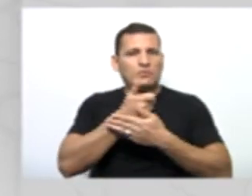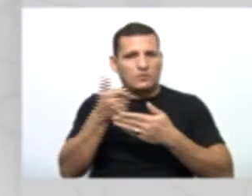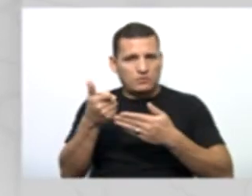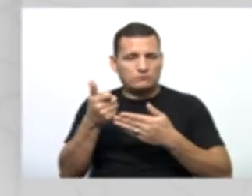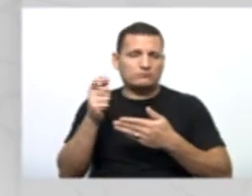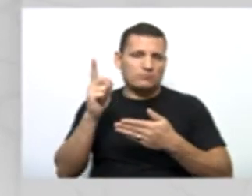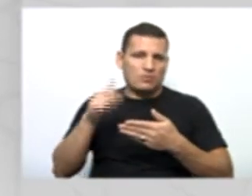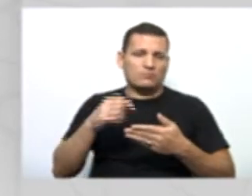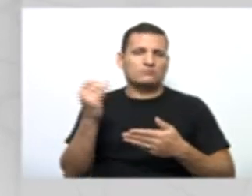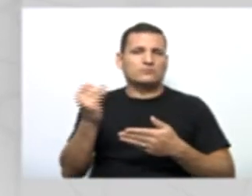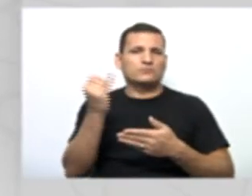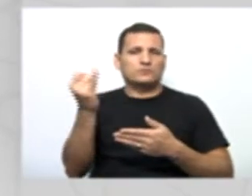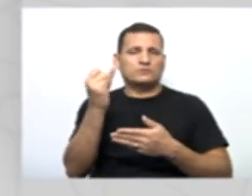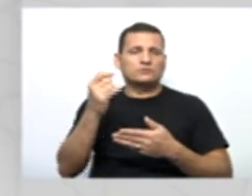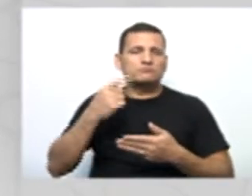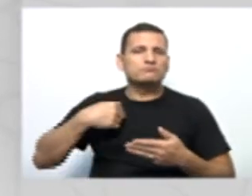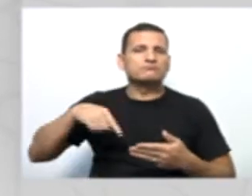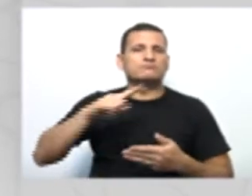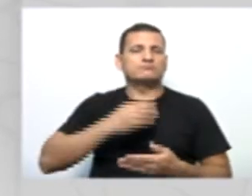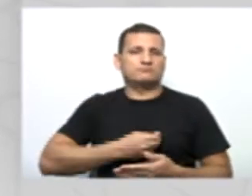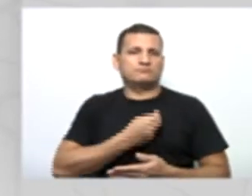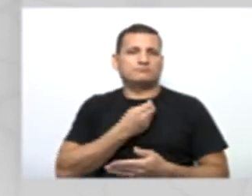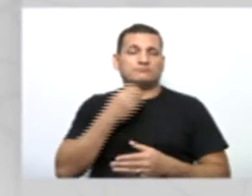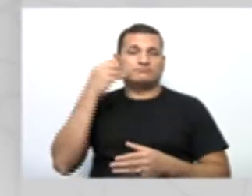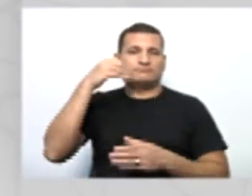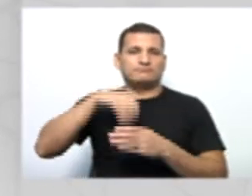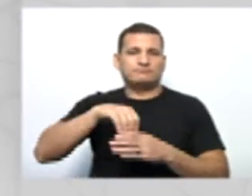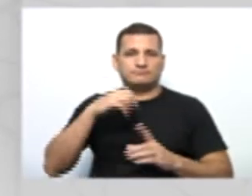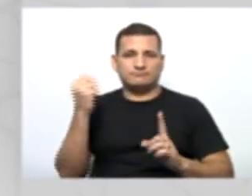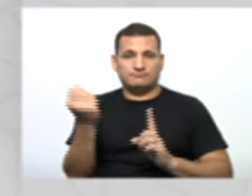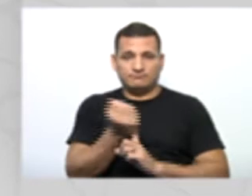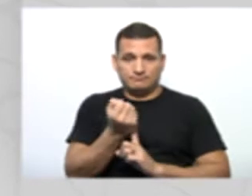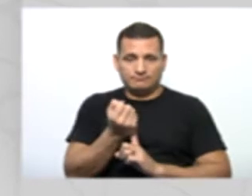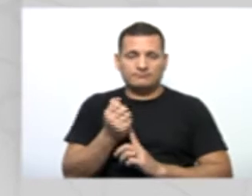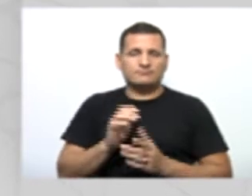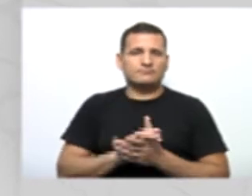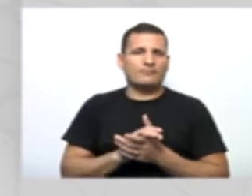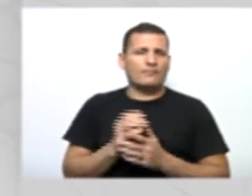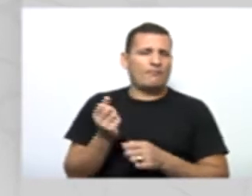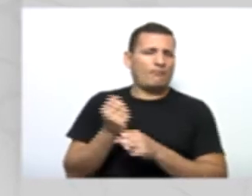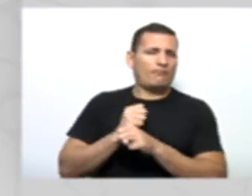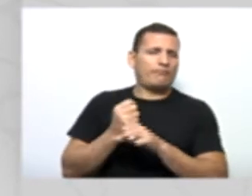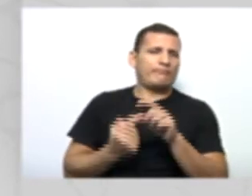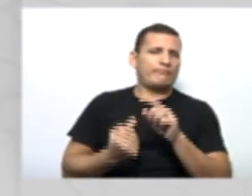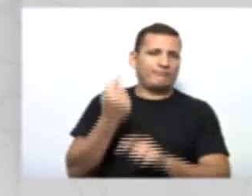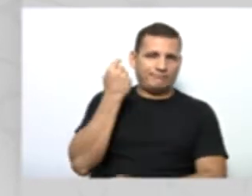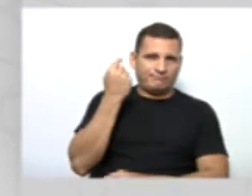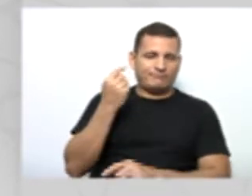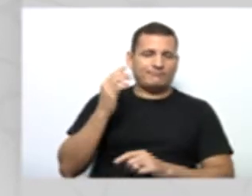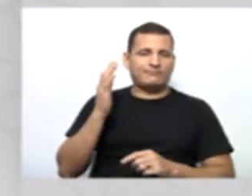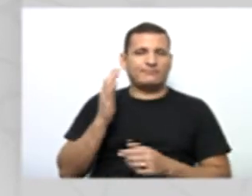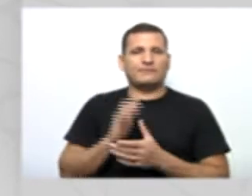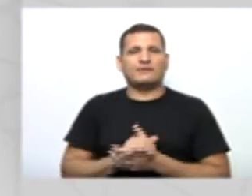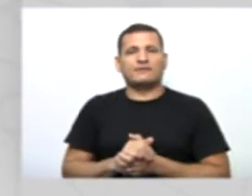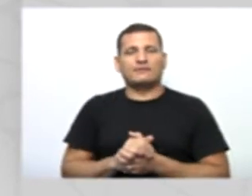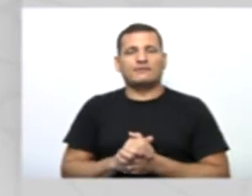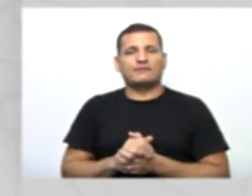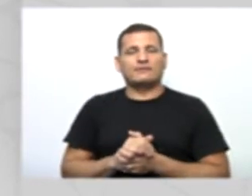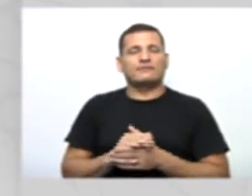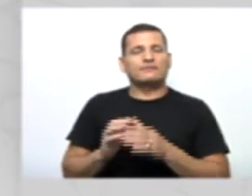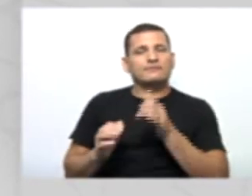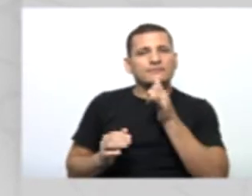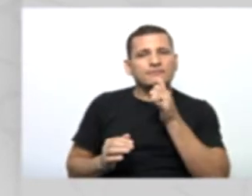são fundamentais para a nossa vida em sociedade. Alguns anos atrás, professor Wesley, a gente, quando ia